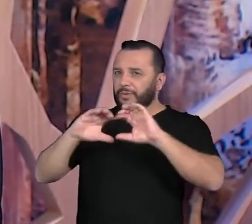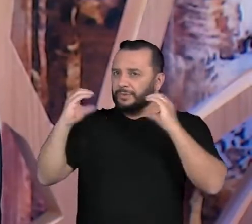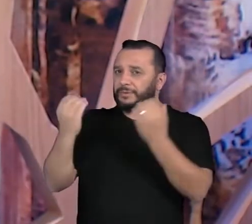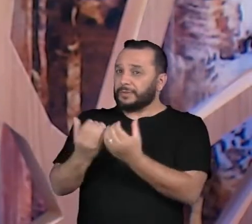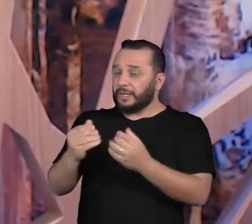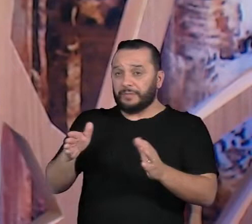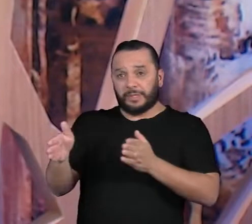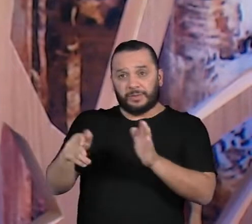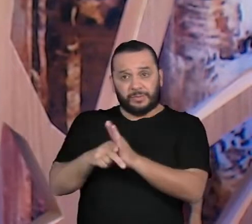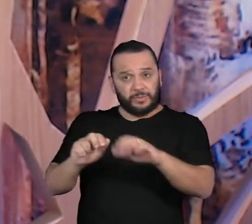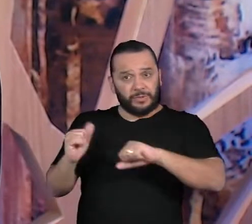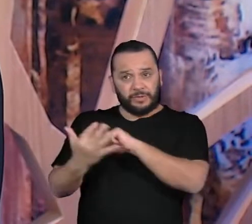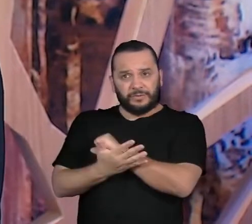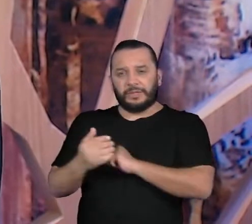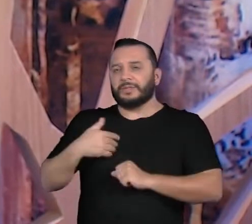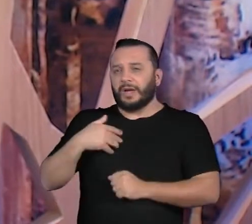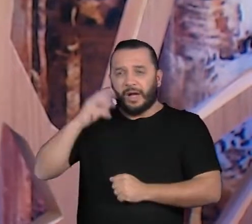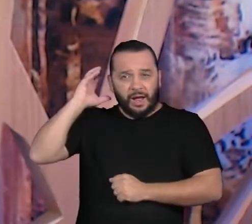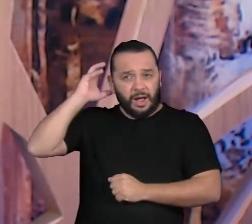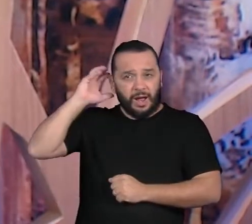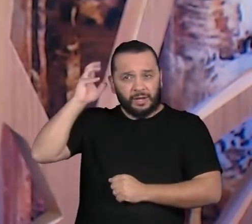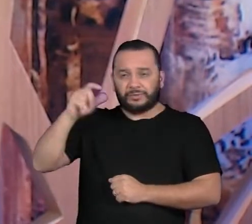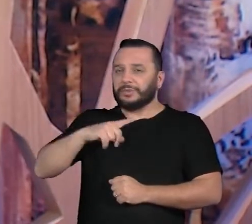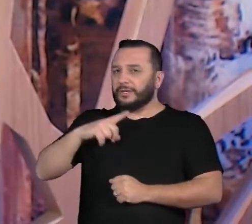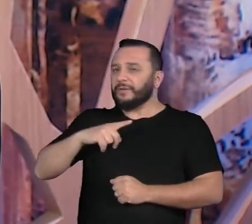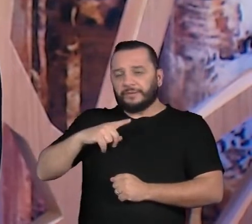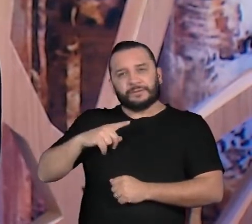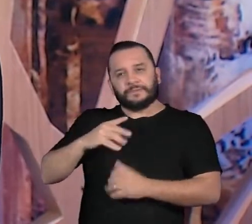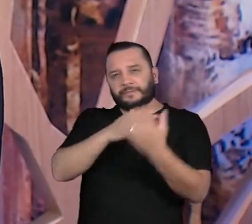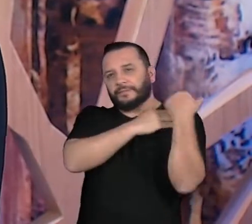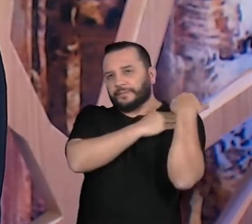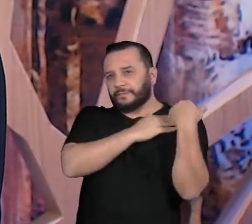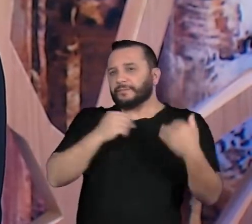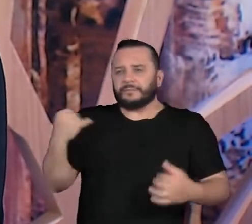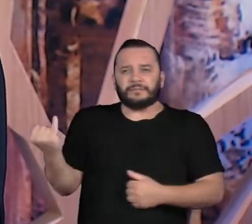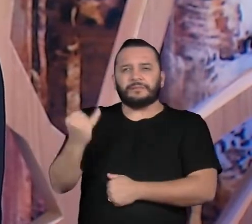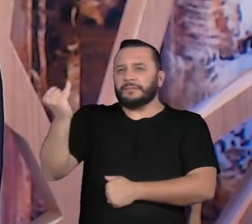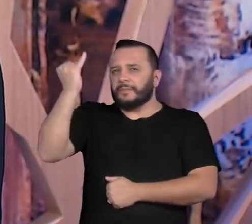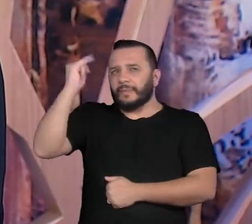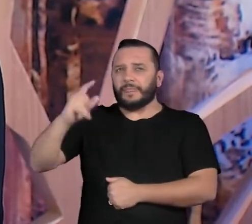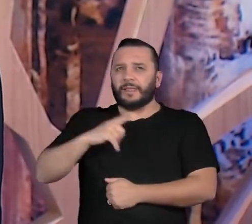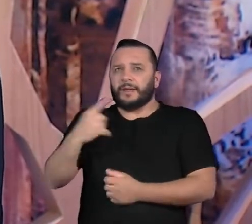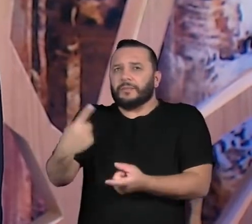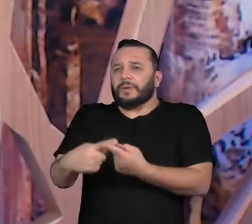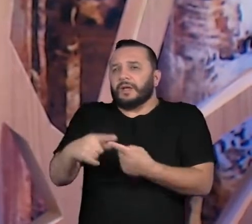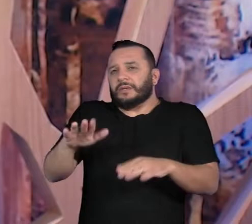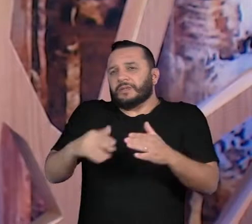comunitárias, elas tiveram um papel importantíssimo, porque às vezes não chegava, né, nos